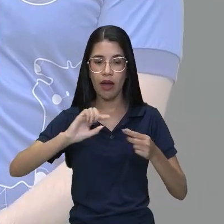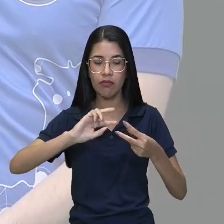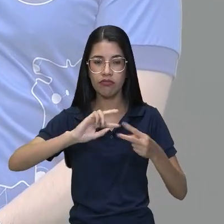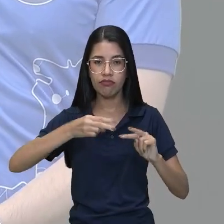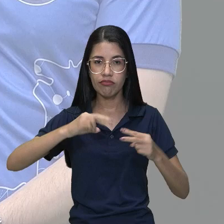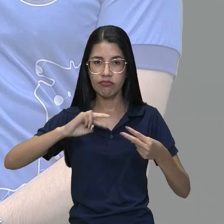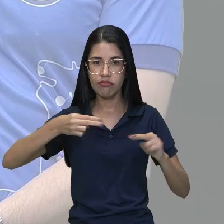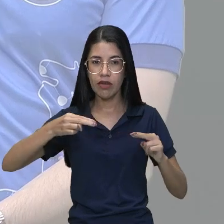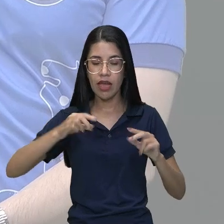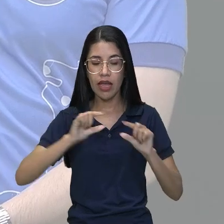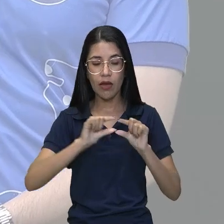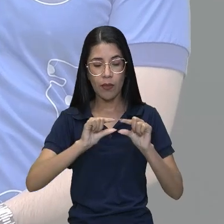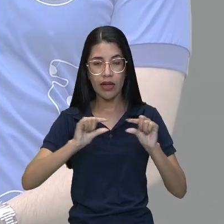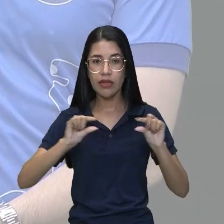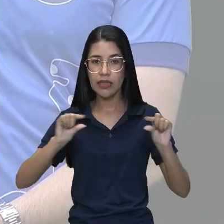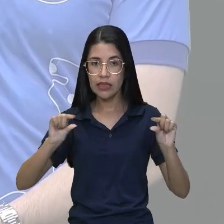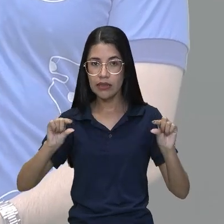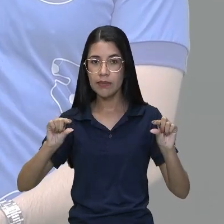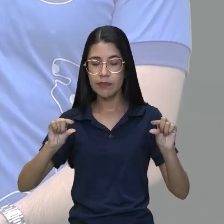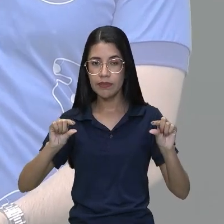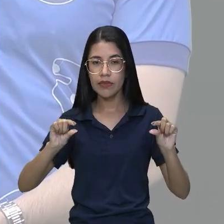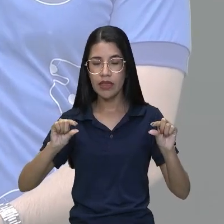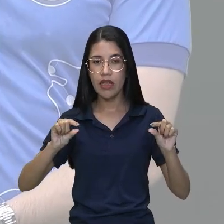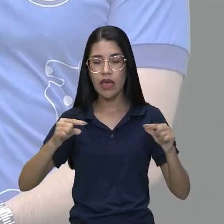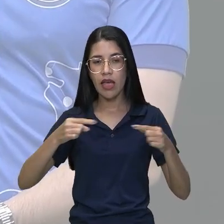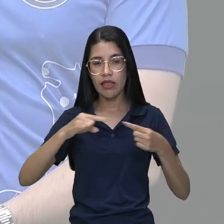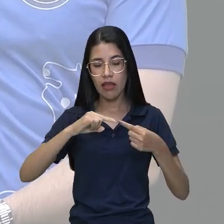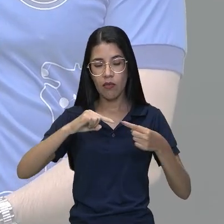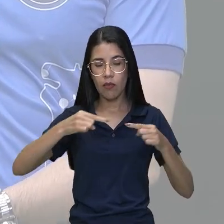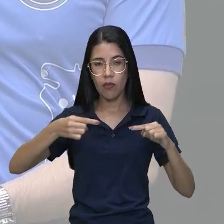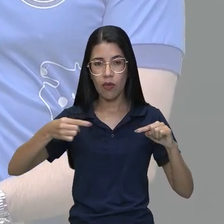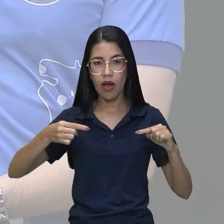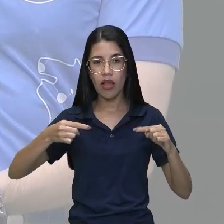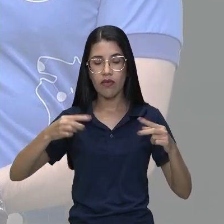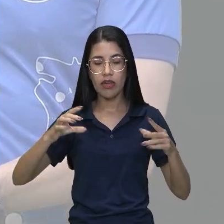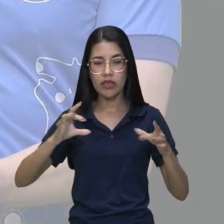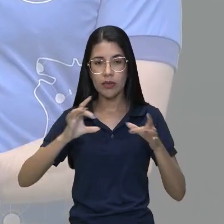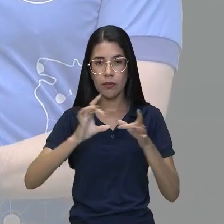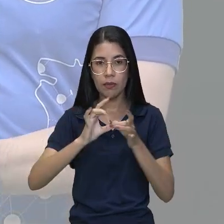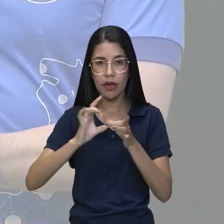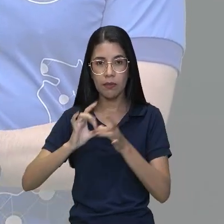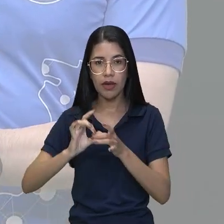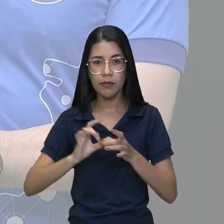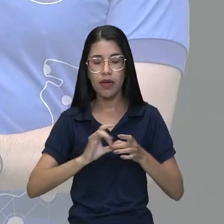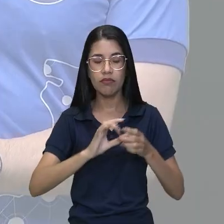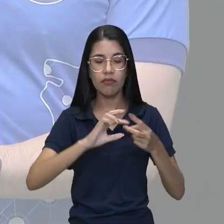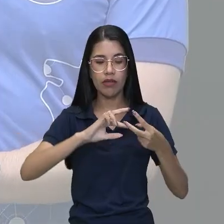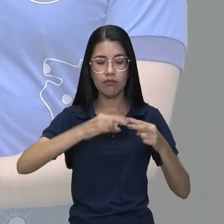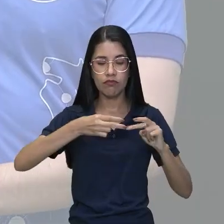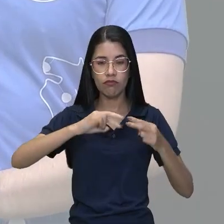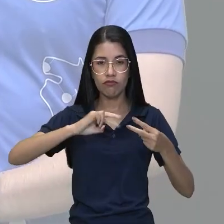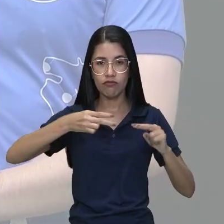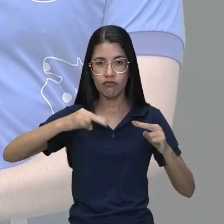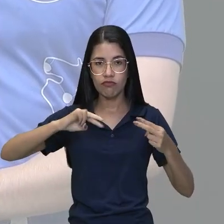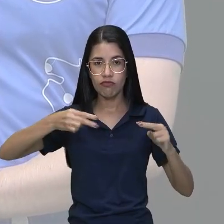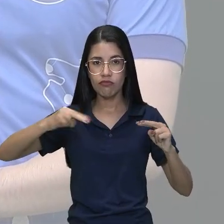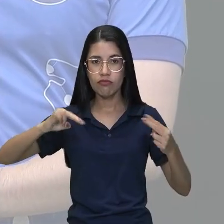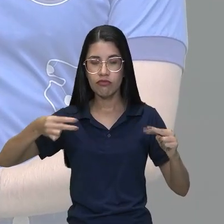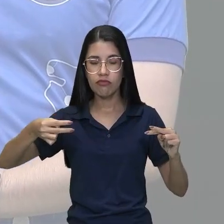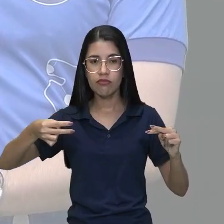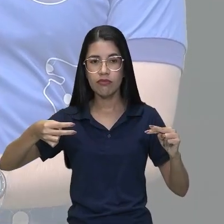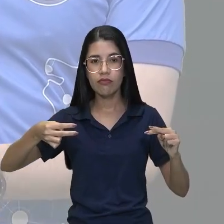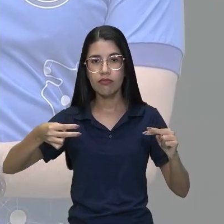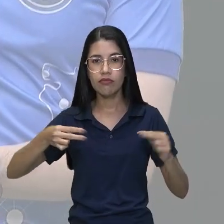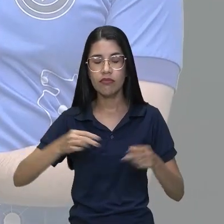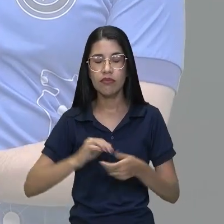uma linha, tá? E aí tem estruturas que vão se ligar, fazendo com que ela vá se torcer,